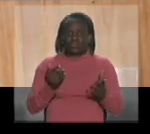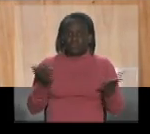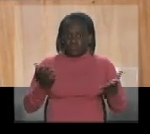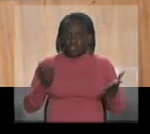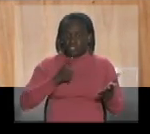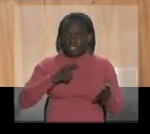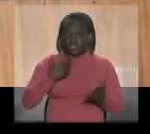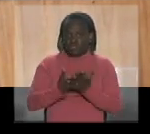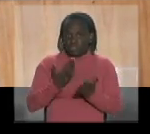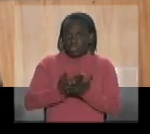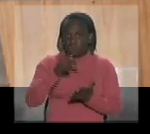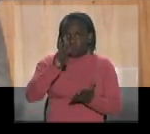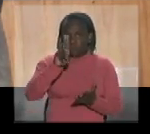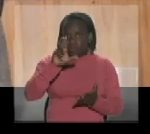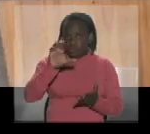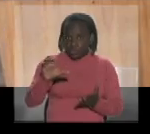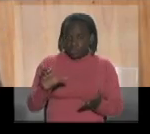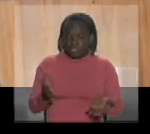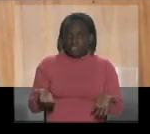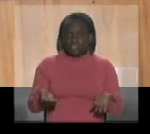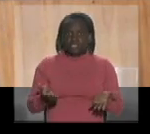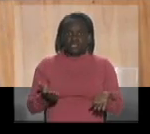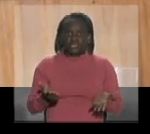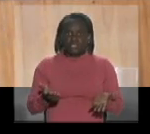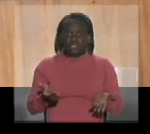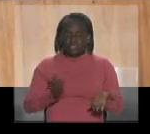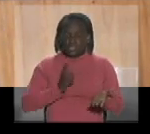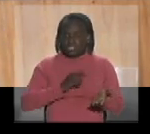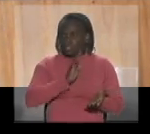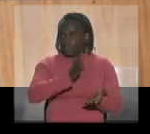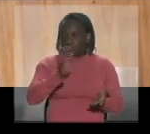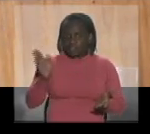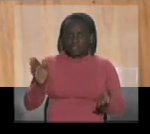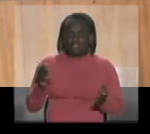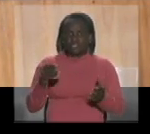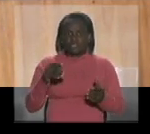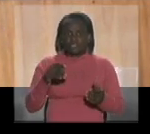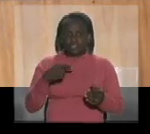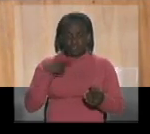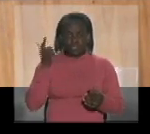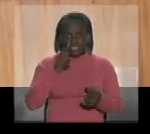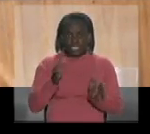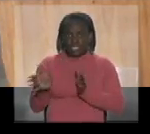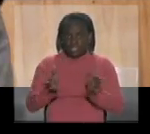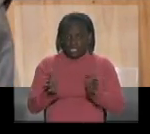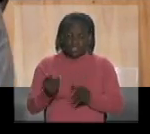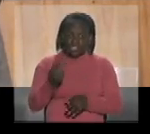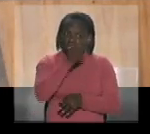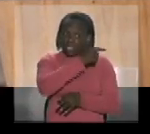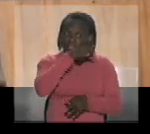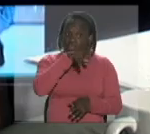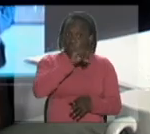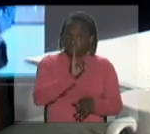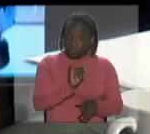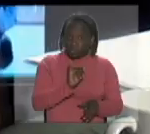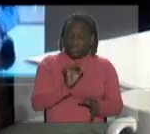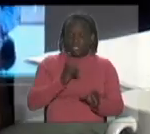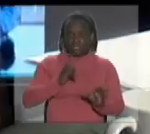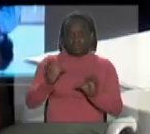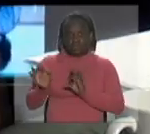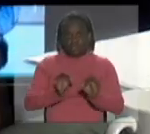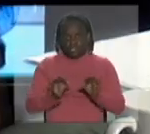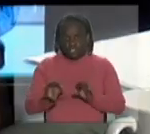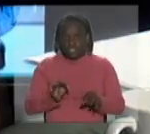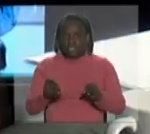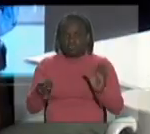hoje na PUC estudando, enfim, de ter circulado, ter tido esse acesso, né, lá em Nova Iguaçu, de ter projeto Ponto